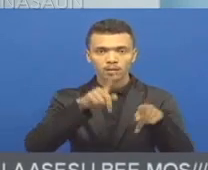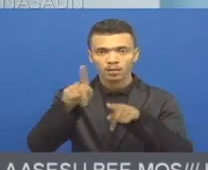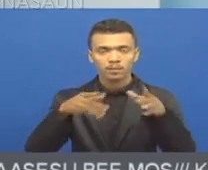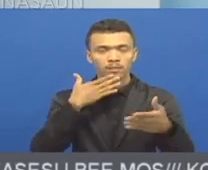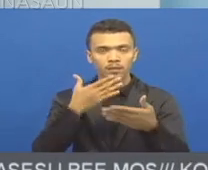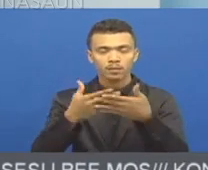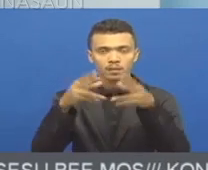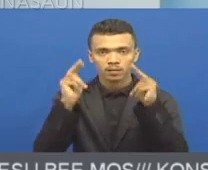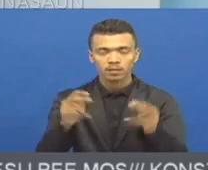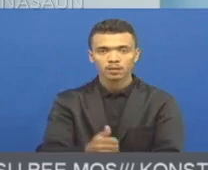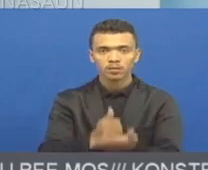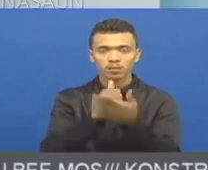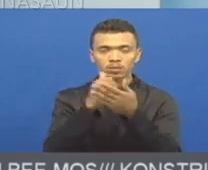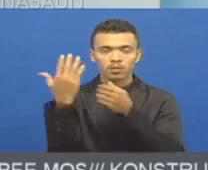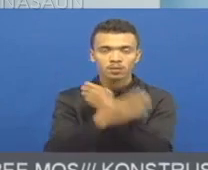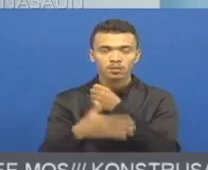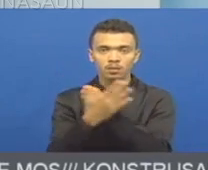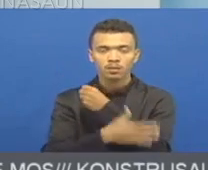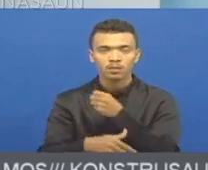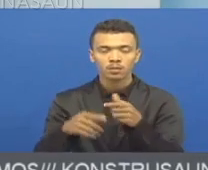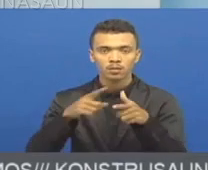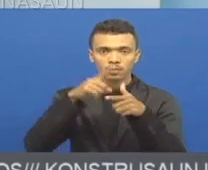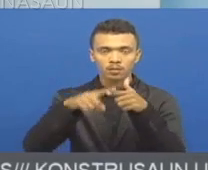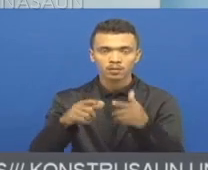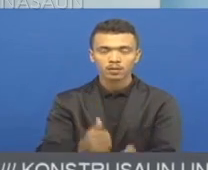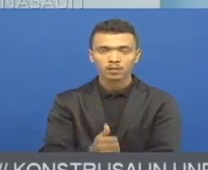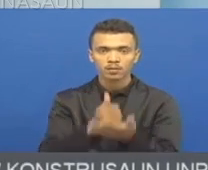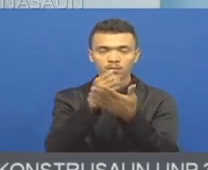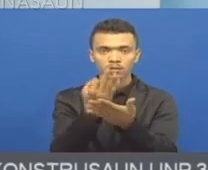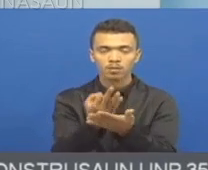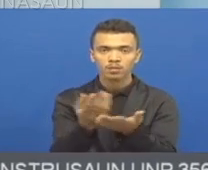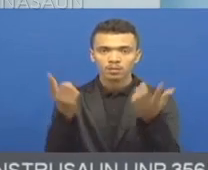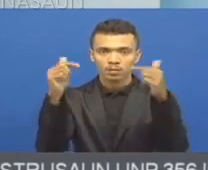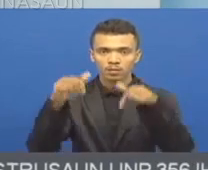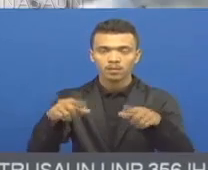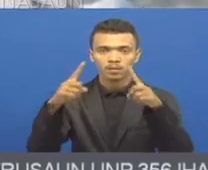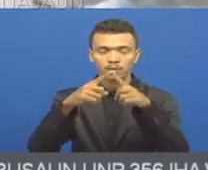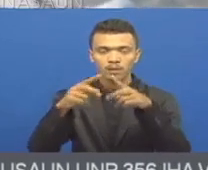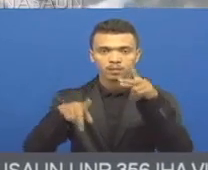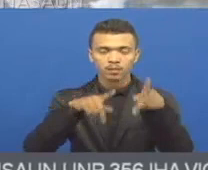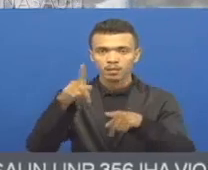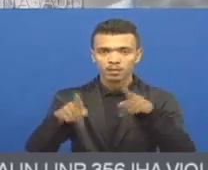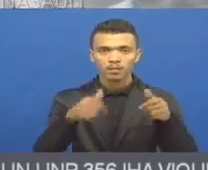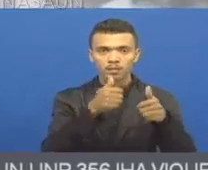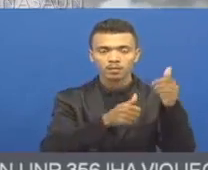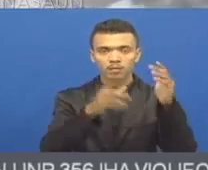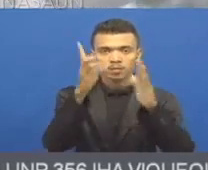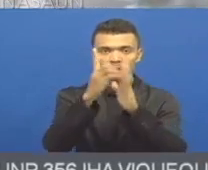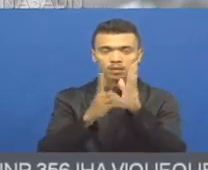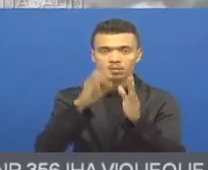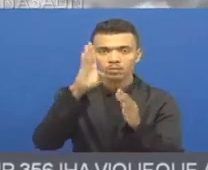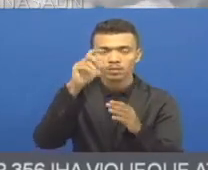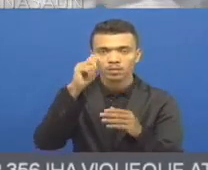que contribuirmos para a nação. E depois de contribuir, tia, o sangue se fila para mais nenhum povo rássico. Tuir dados, BTLEP